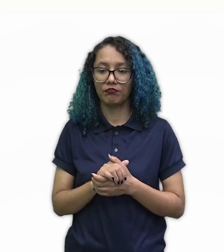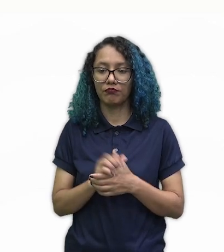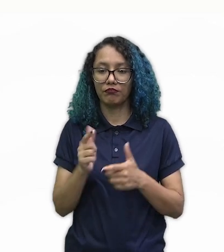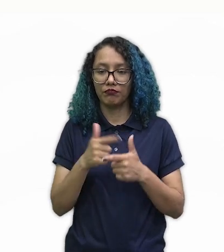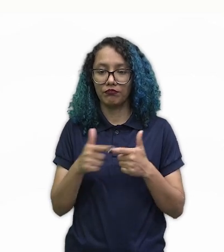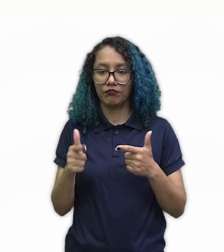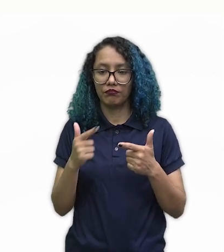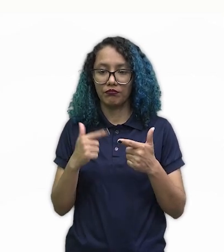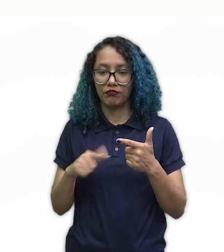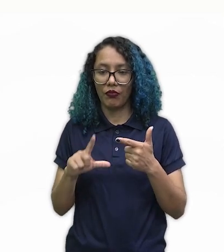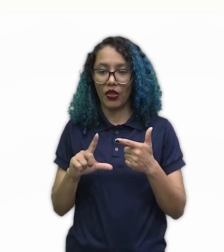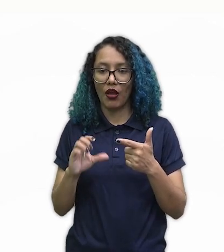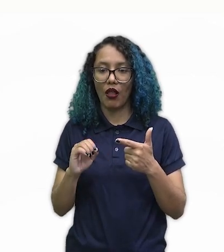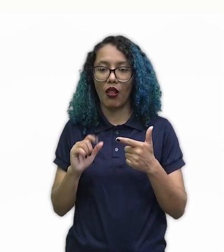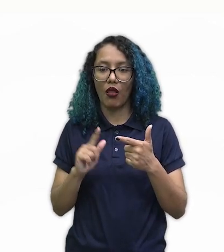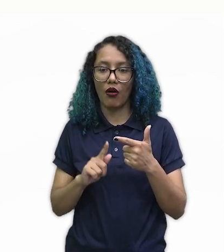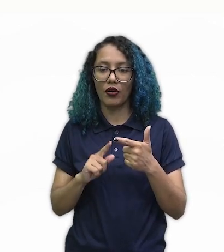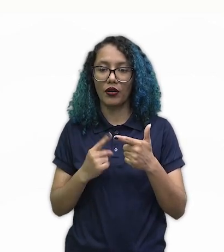de